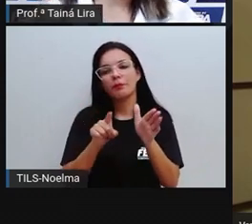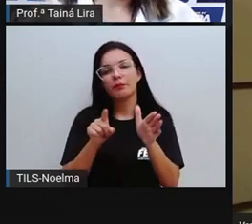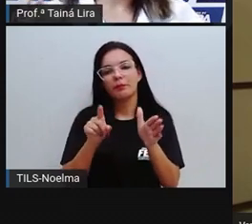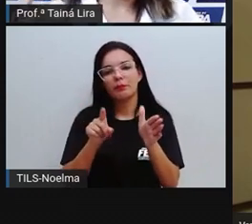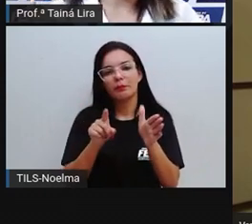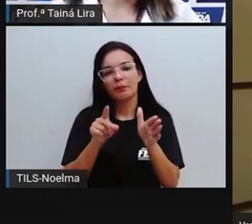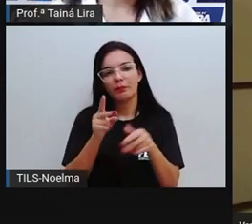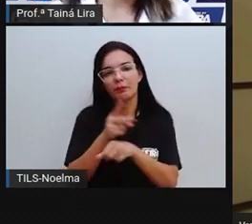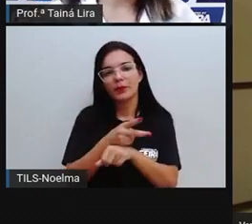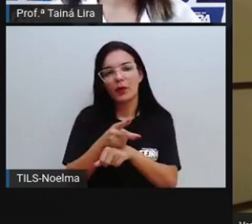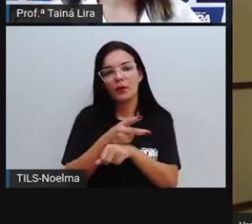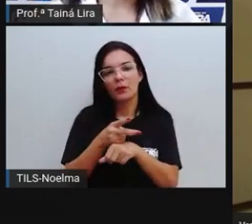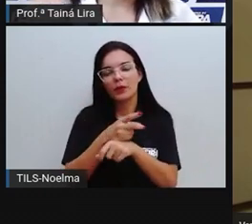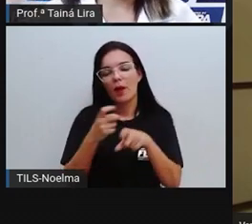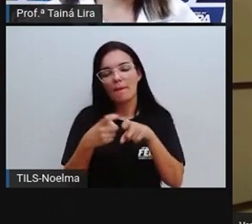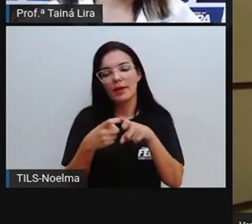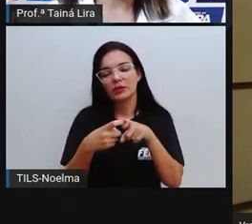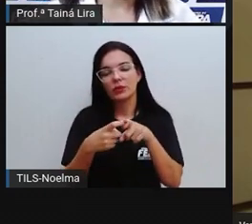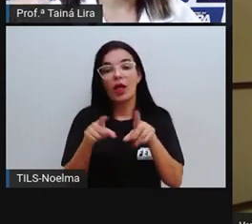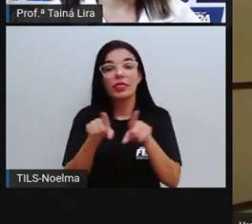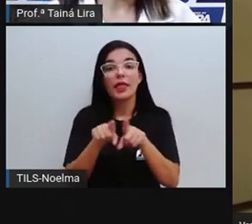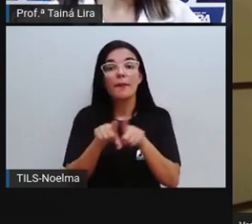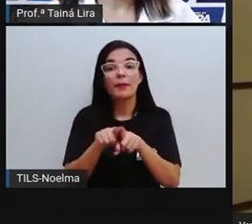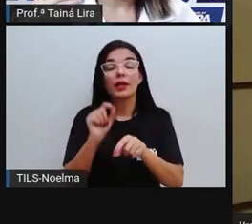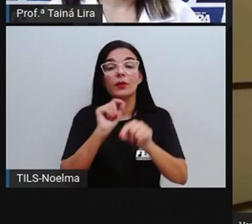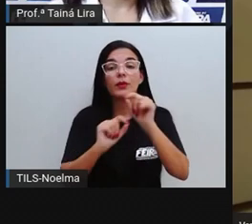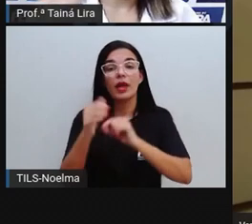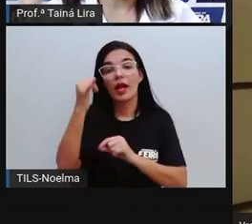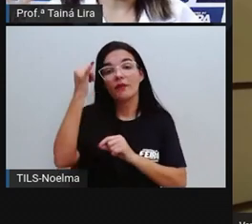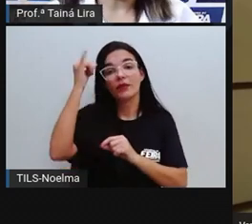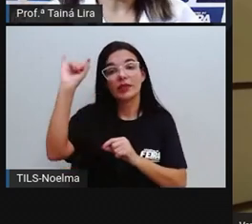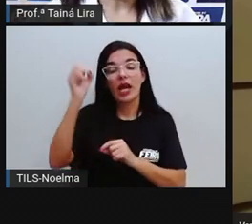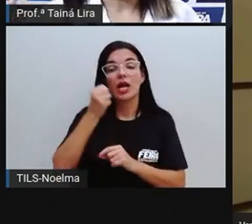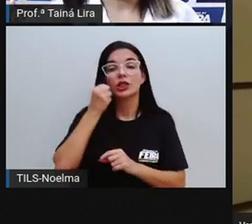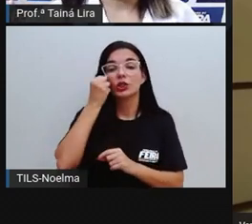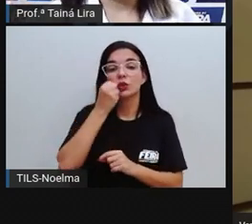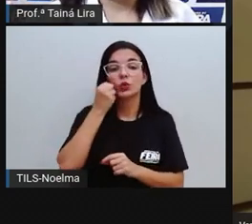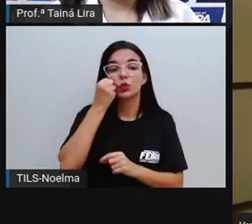evitar tomar sucos, né, de frutas ácidas ali, para não